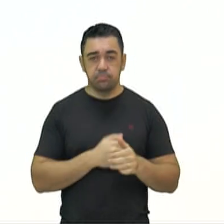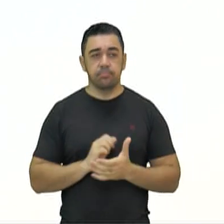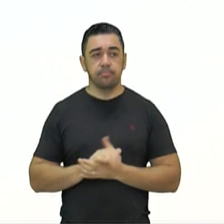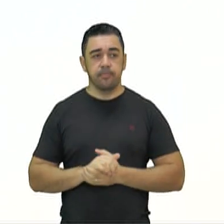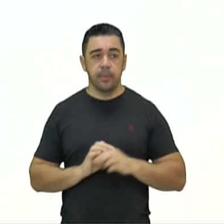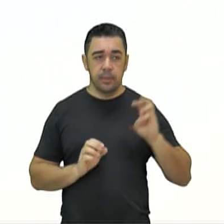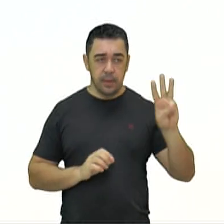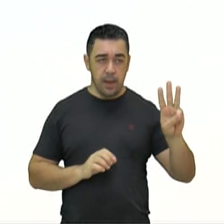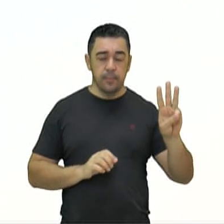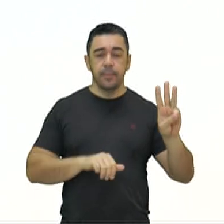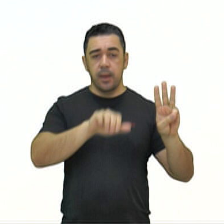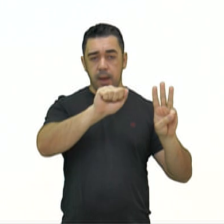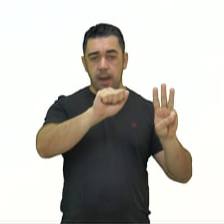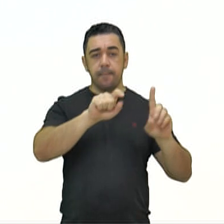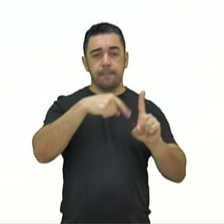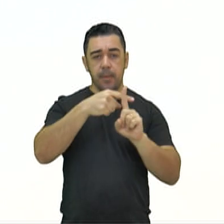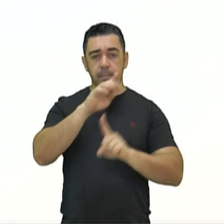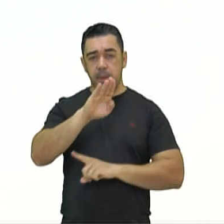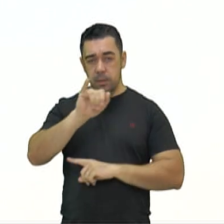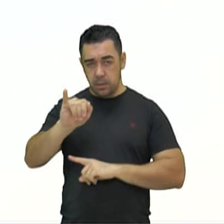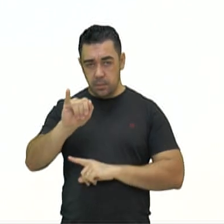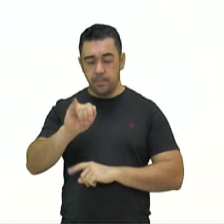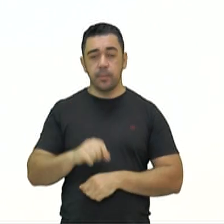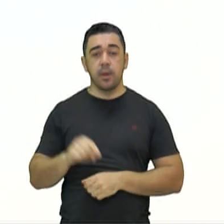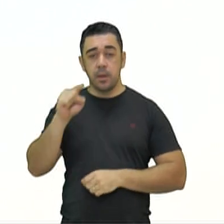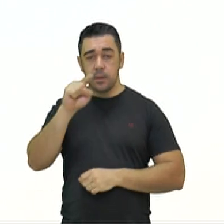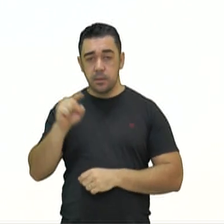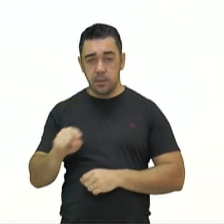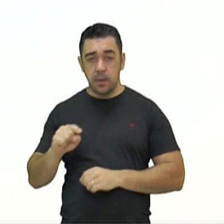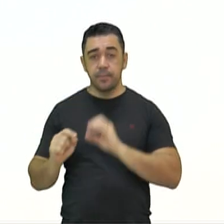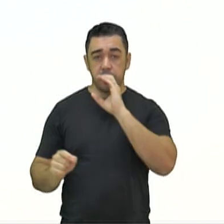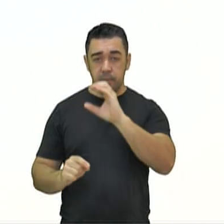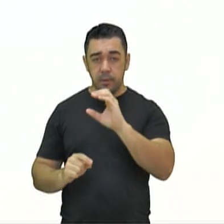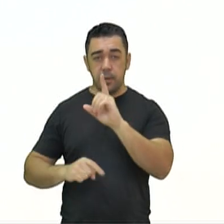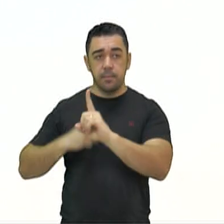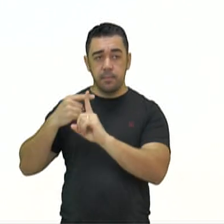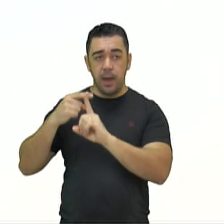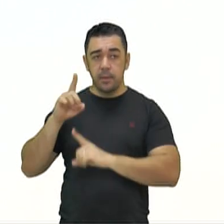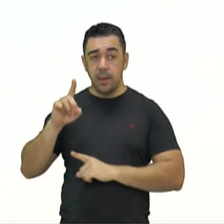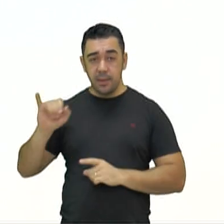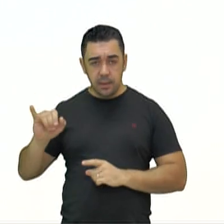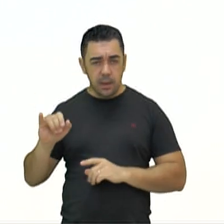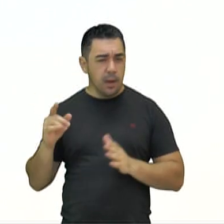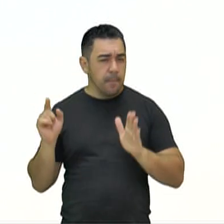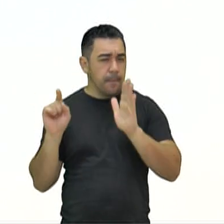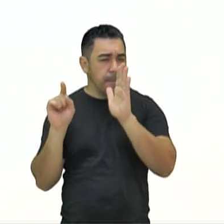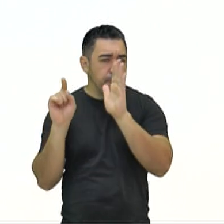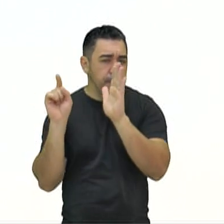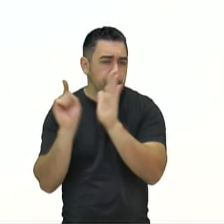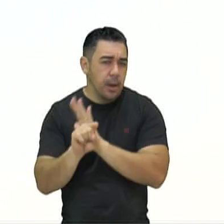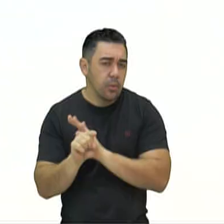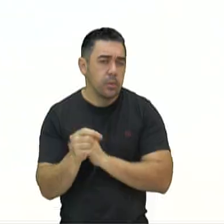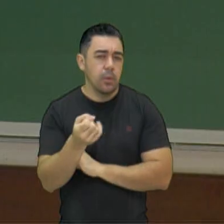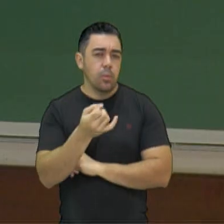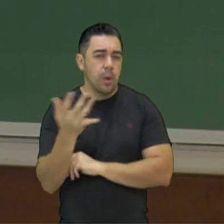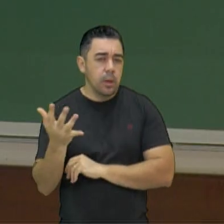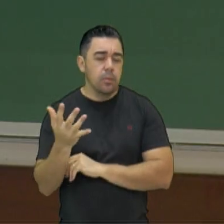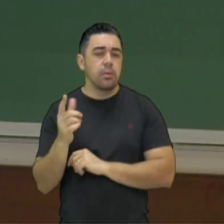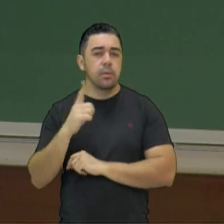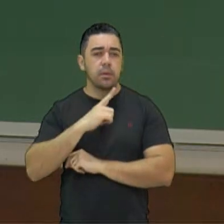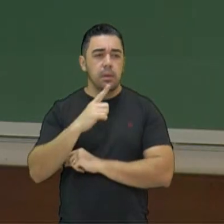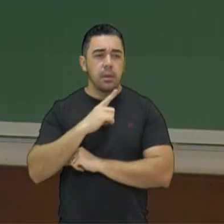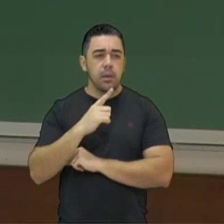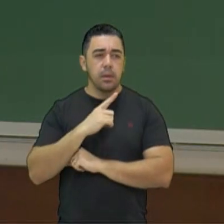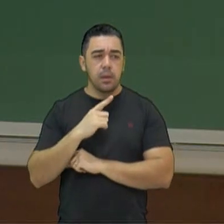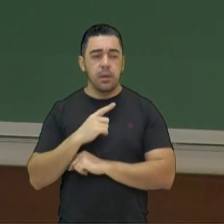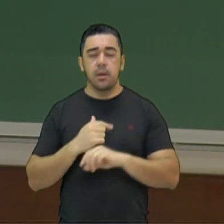o W é A mais BI e o Z é C mais DI. A pergunta é, quanto vale,